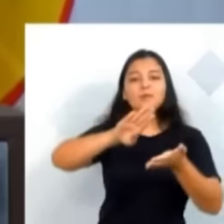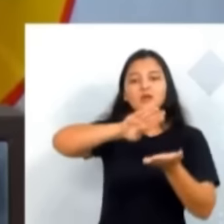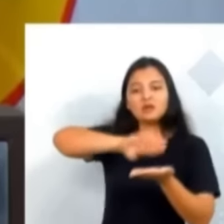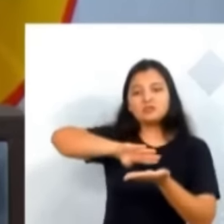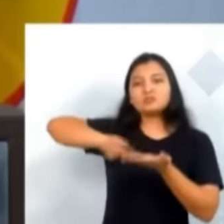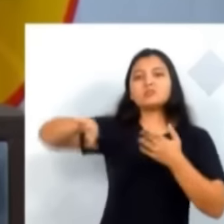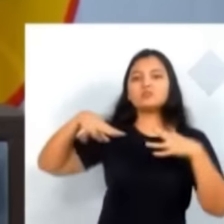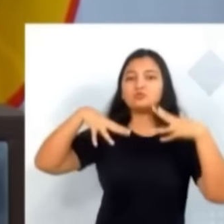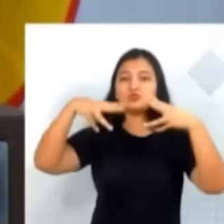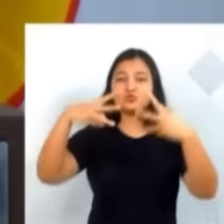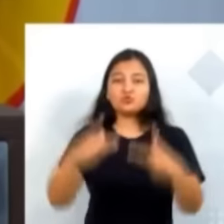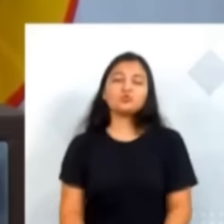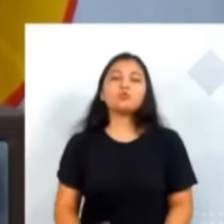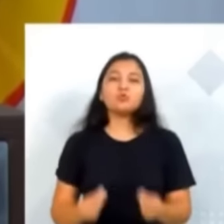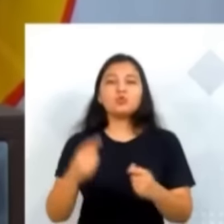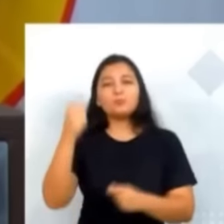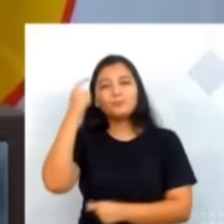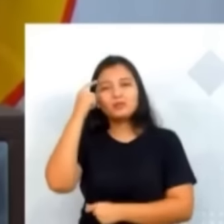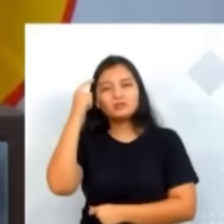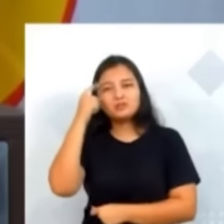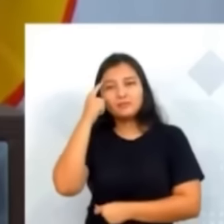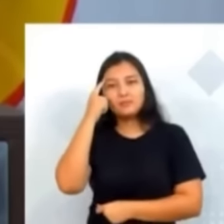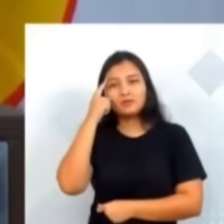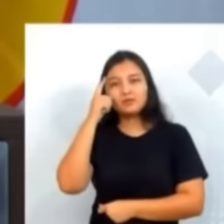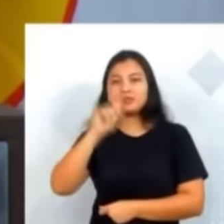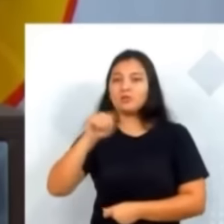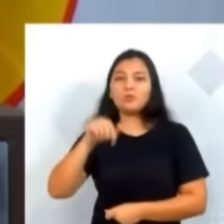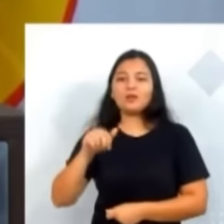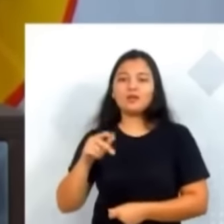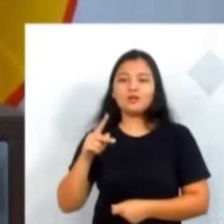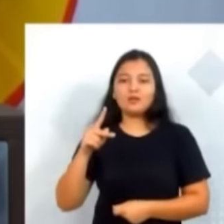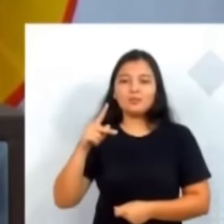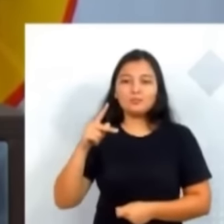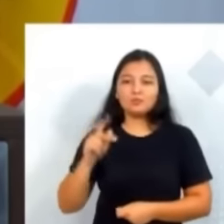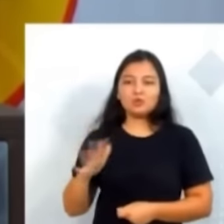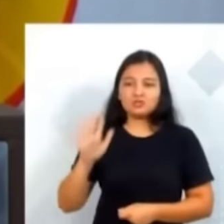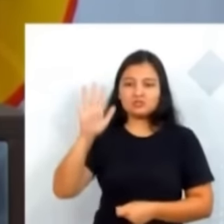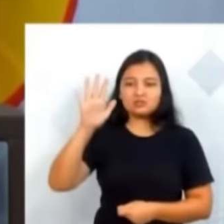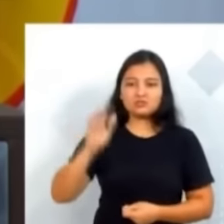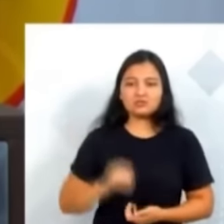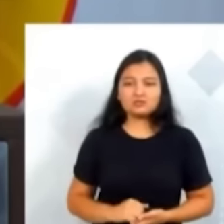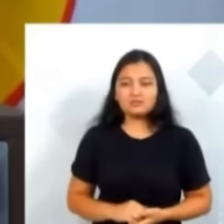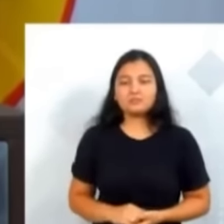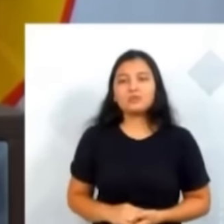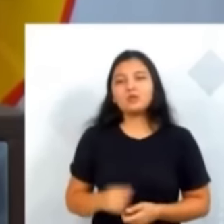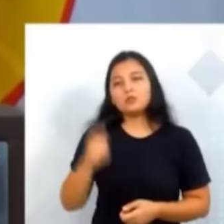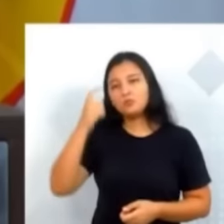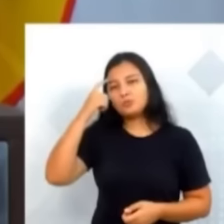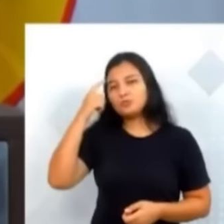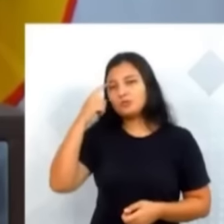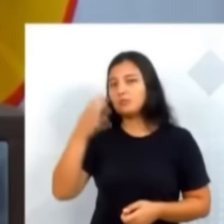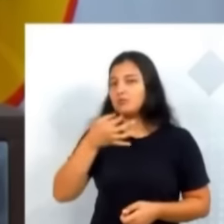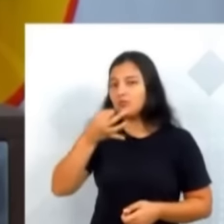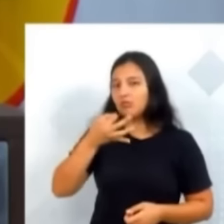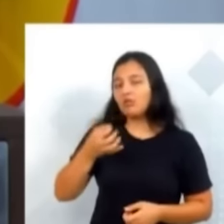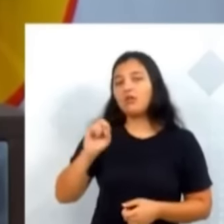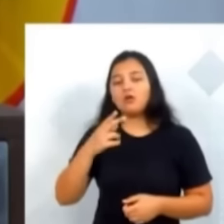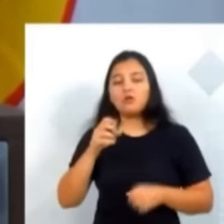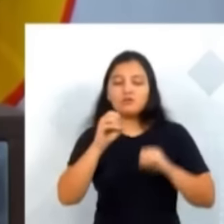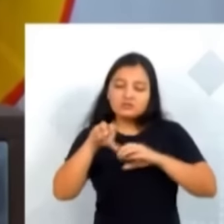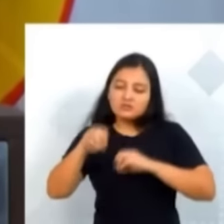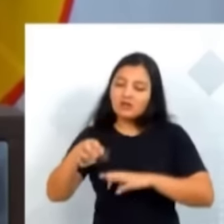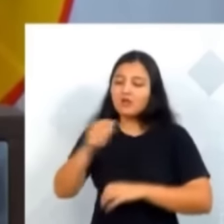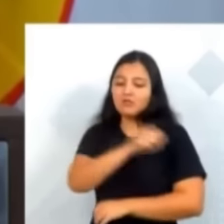de tudo e de qualquer pensamento que não for progressista. E quando falam em pensamento crítico ou em ensinar os alunos a pensar